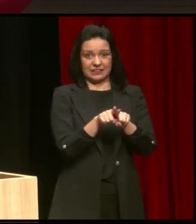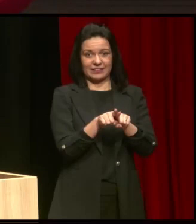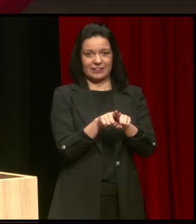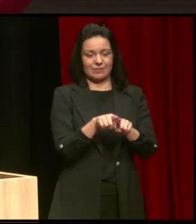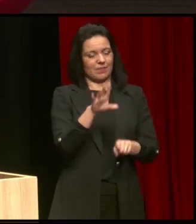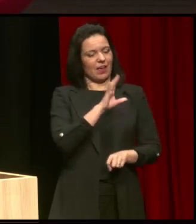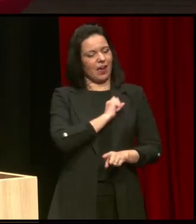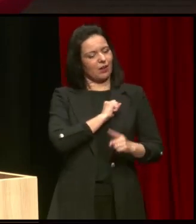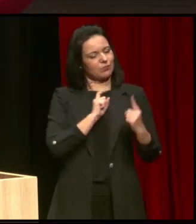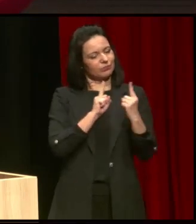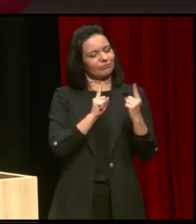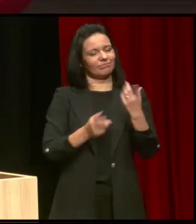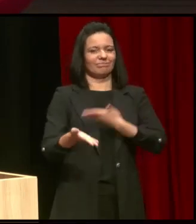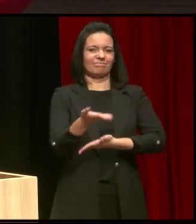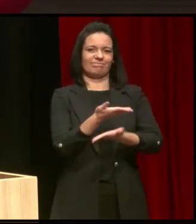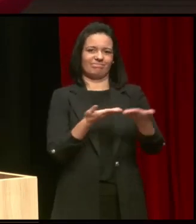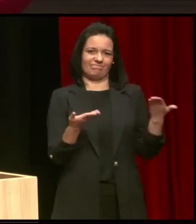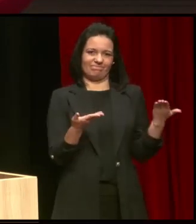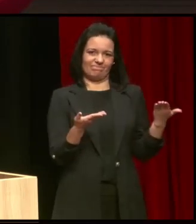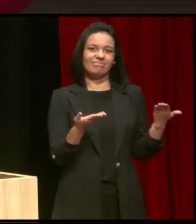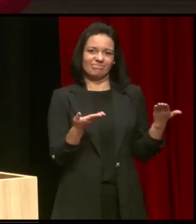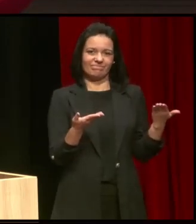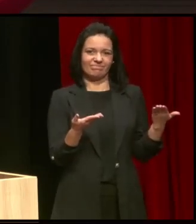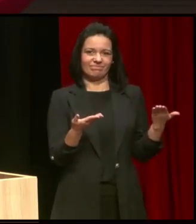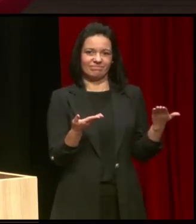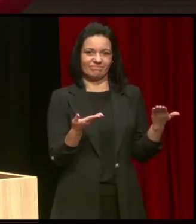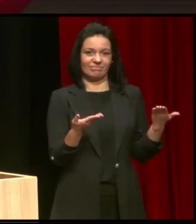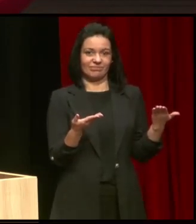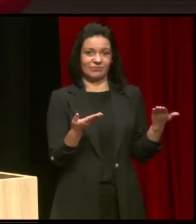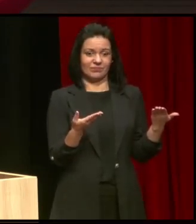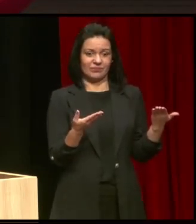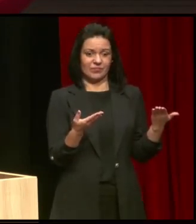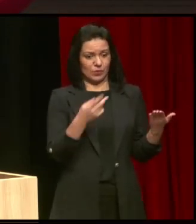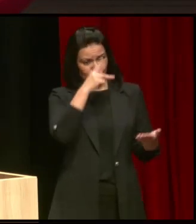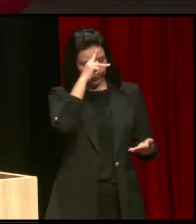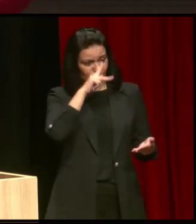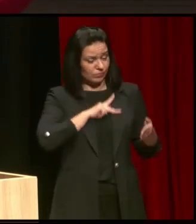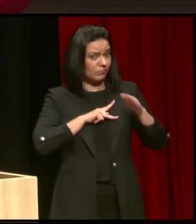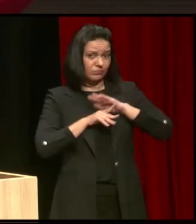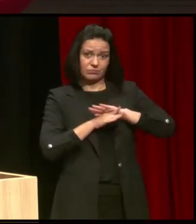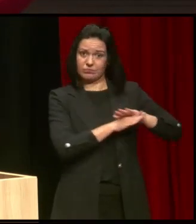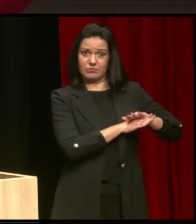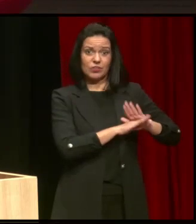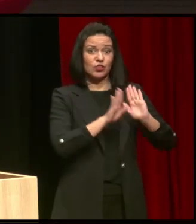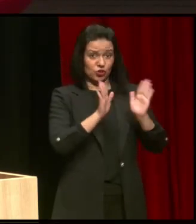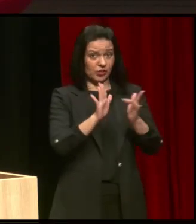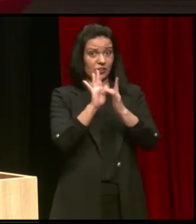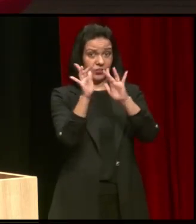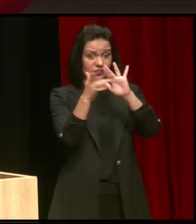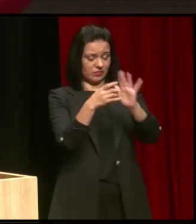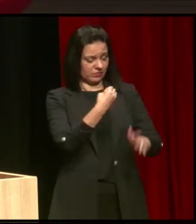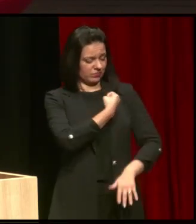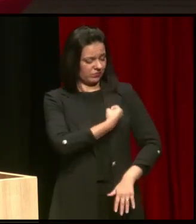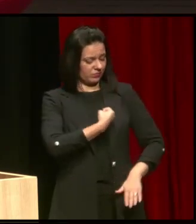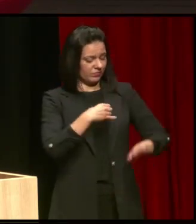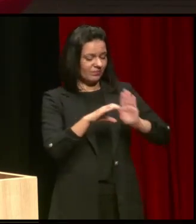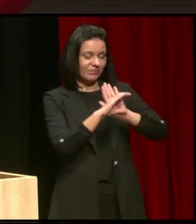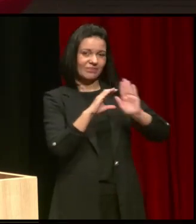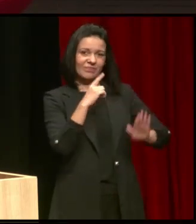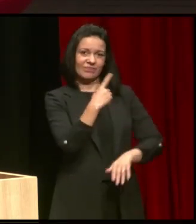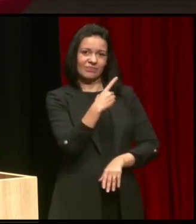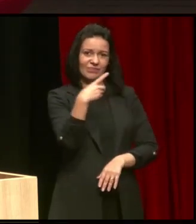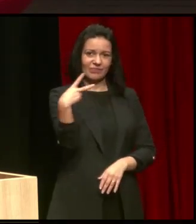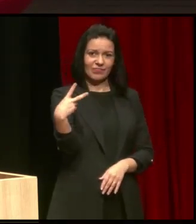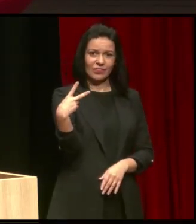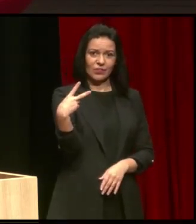e vocês vivem pela fé no amor. Jesus fala aqui em João 12, não é? Vocês vão saber que